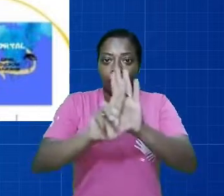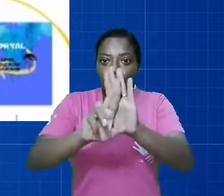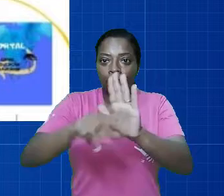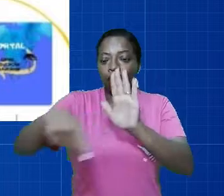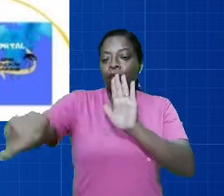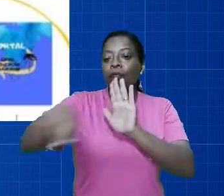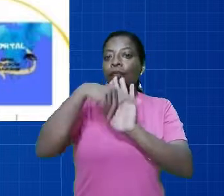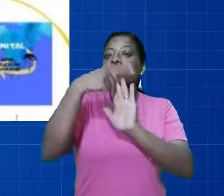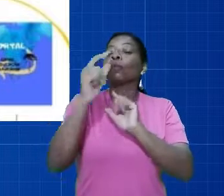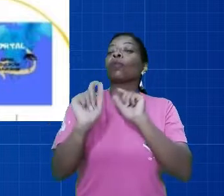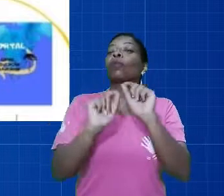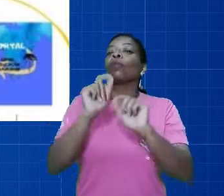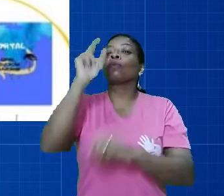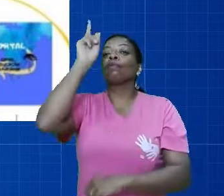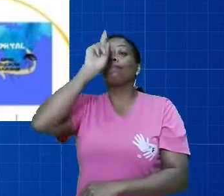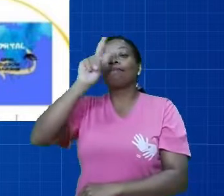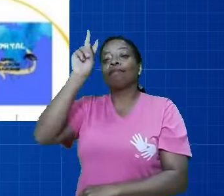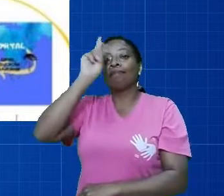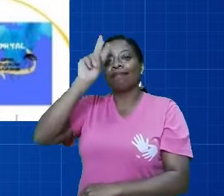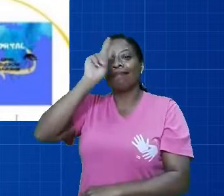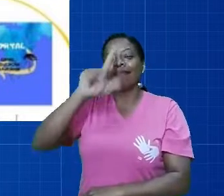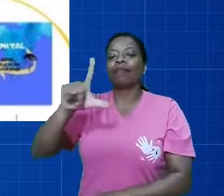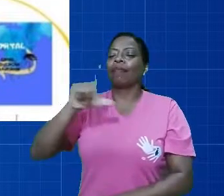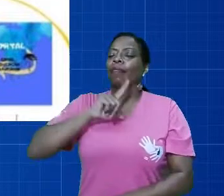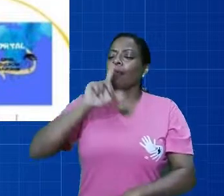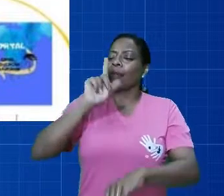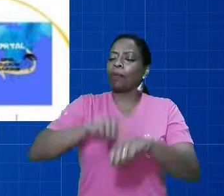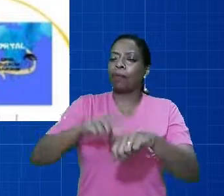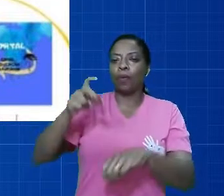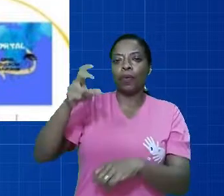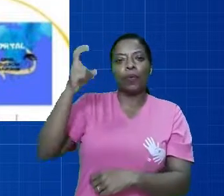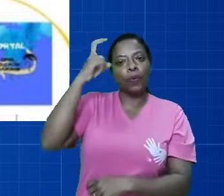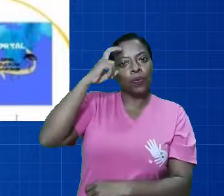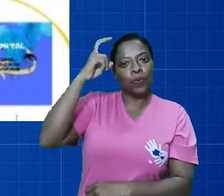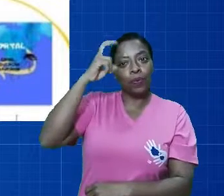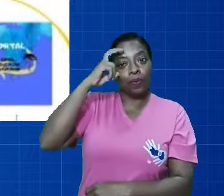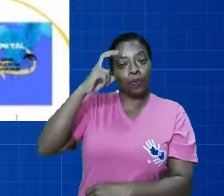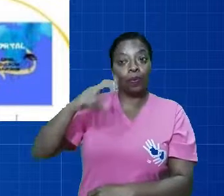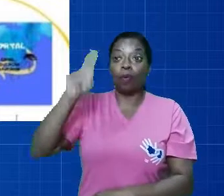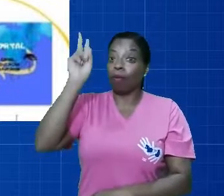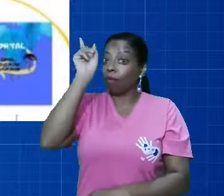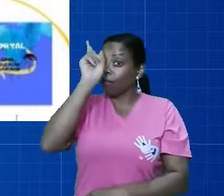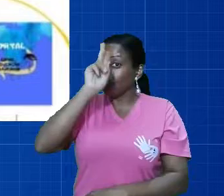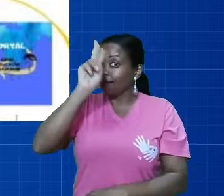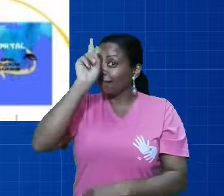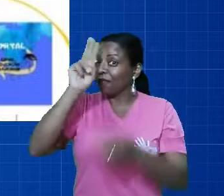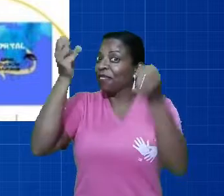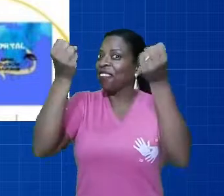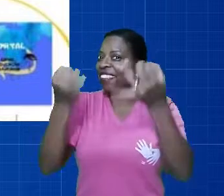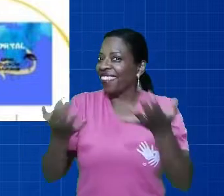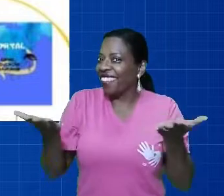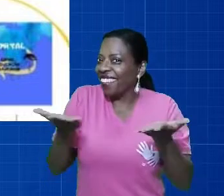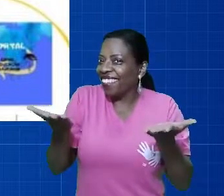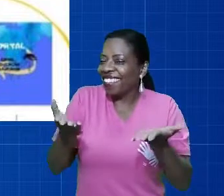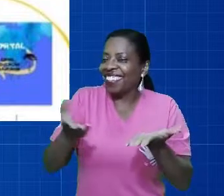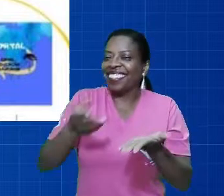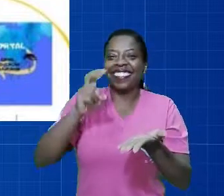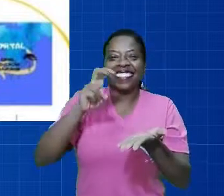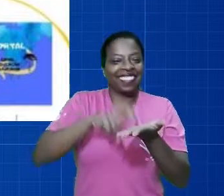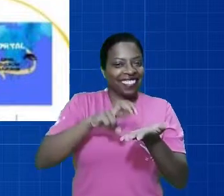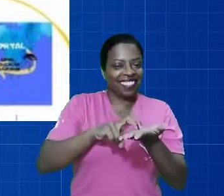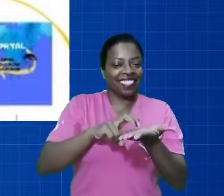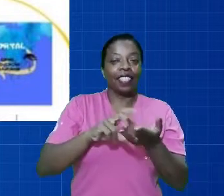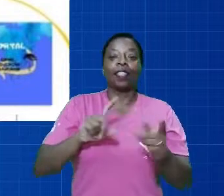história. Vale destacar o nosso momento cultural, onde nós vamos ter uma contação de história agora no período da